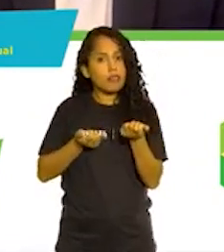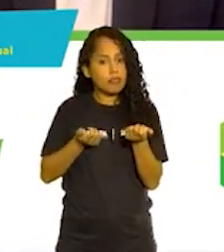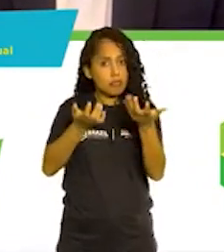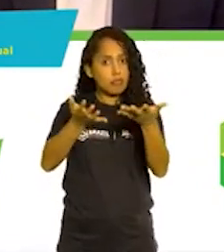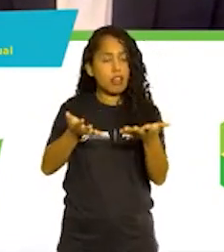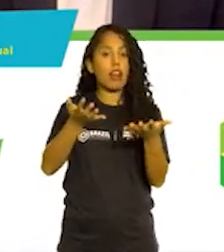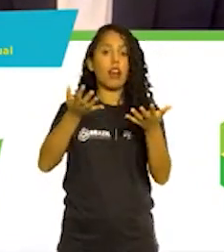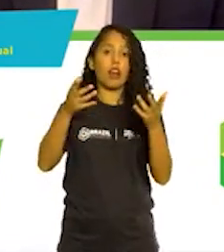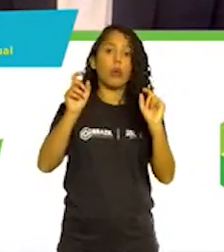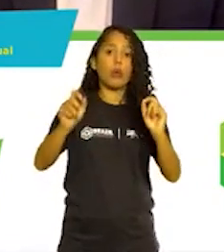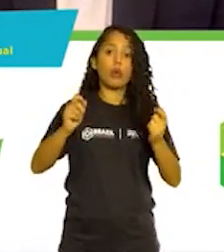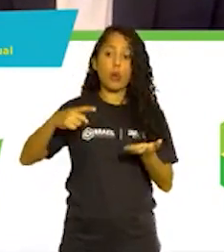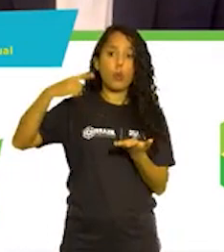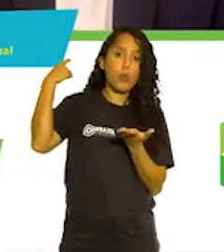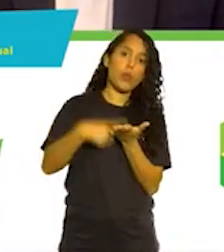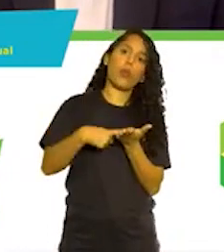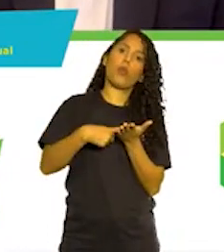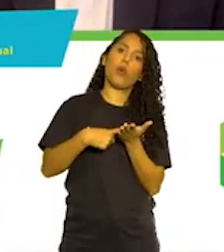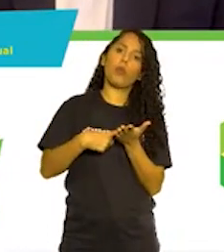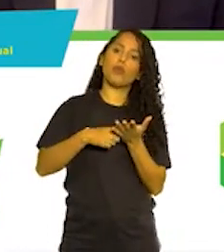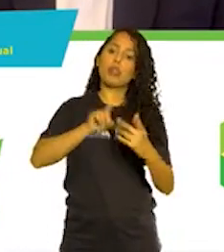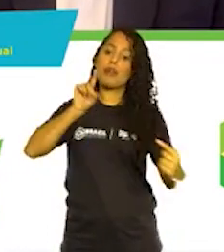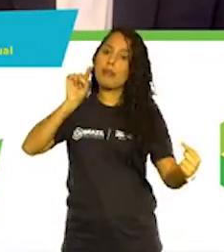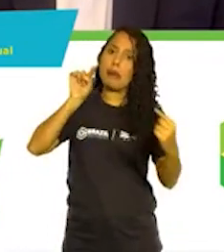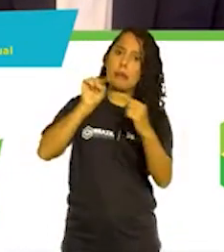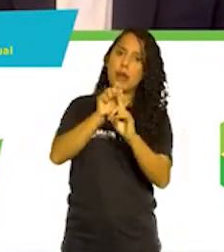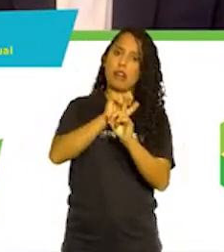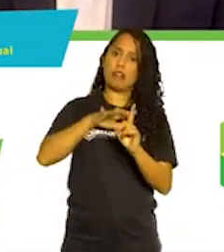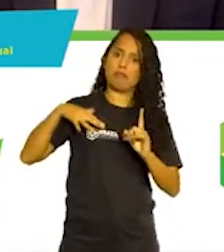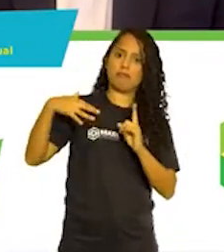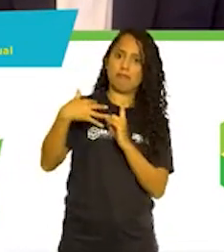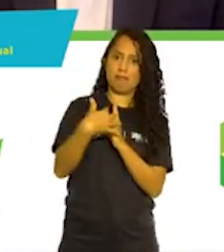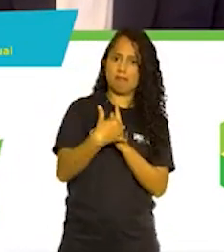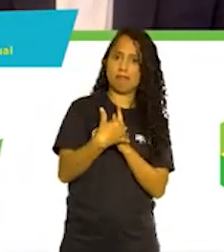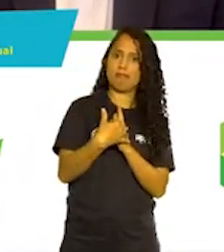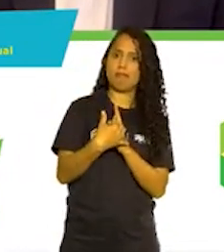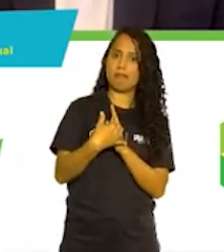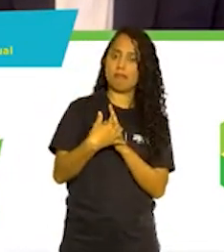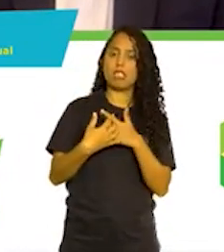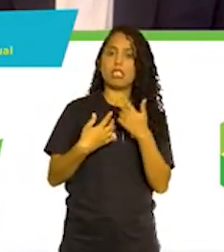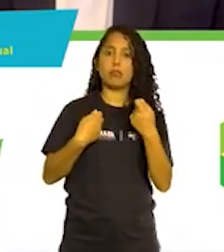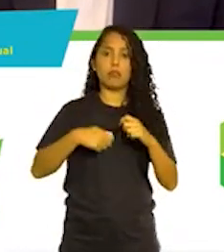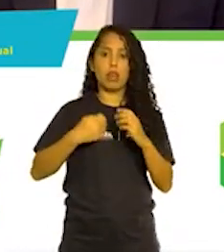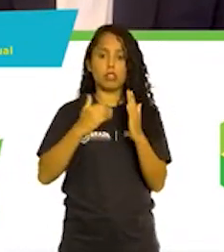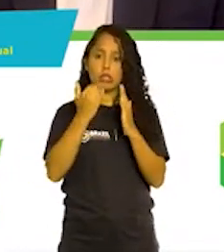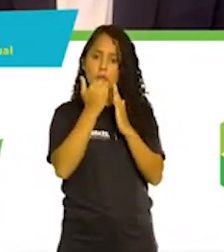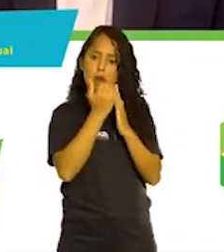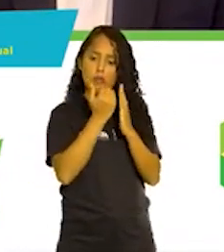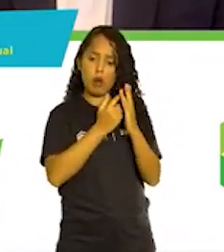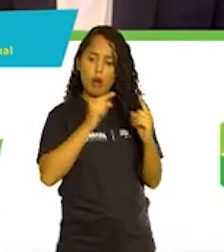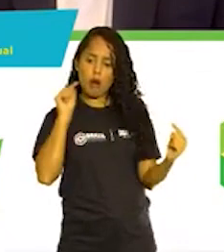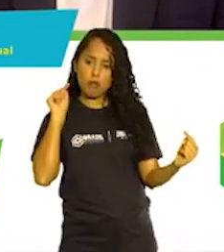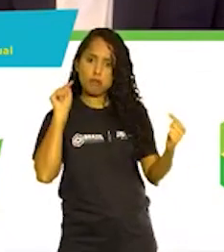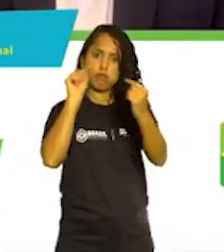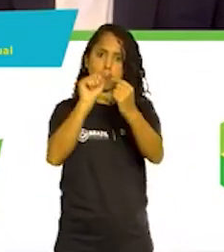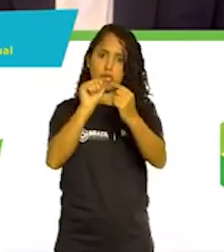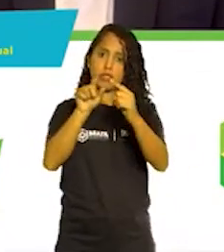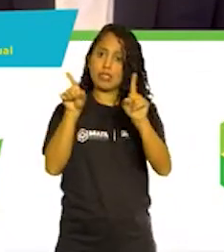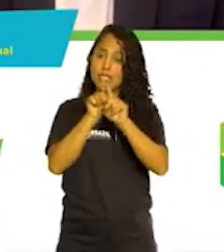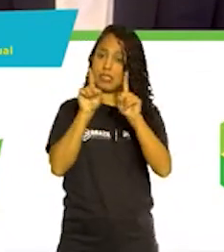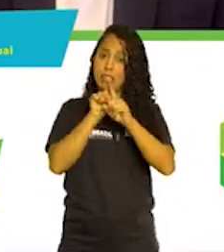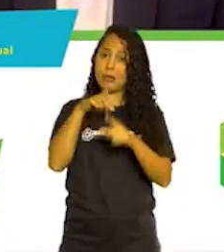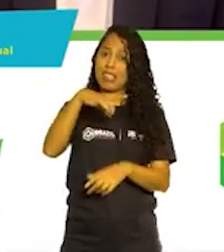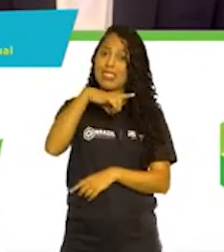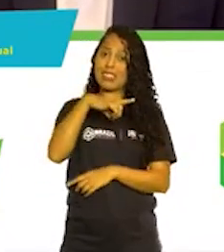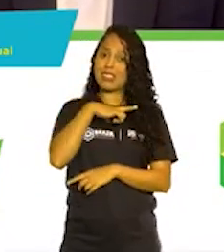num compromisso com metas sociais, que me parece que está absolutamente